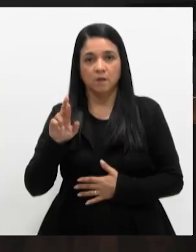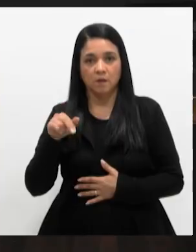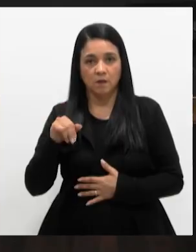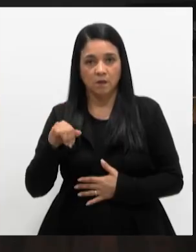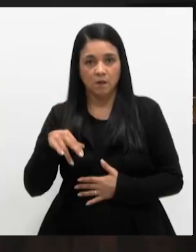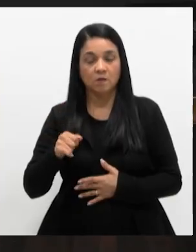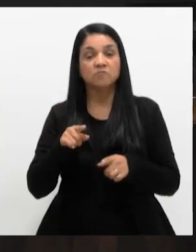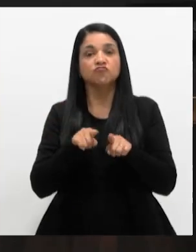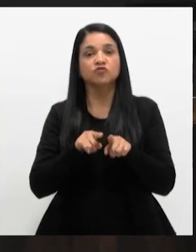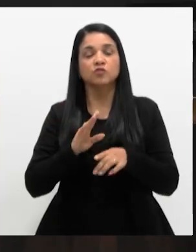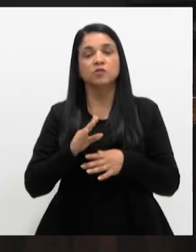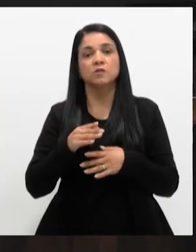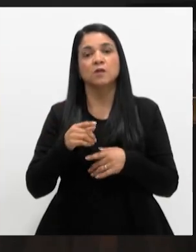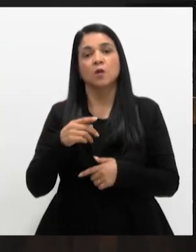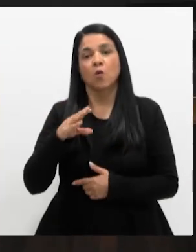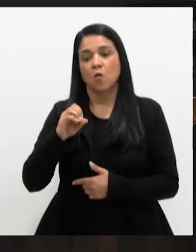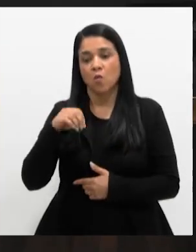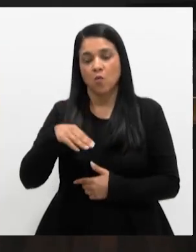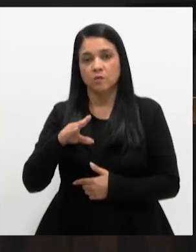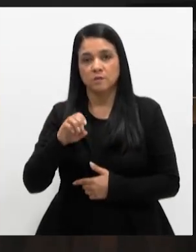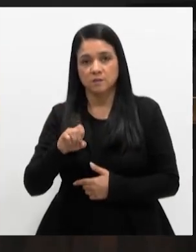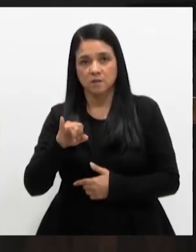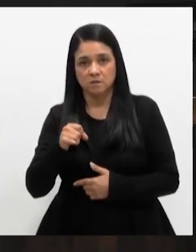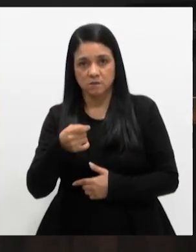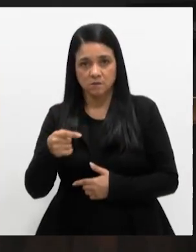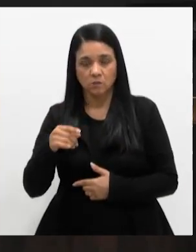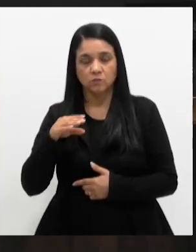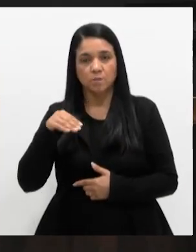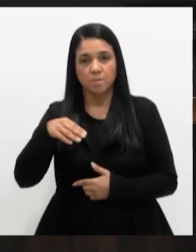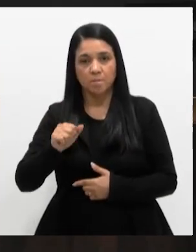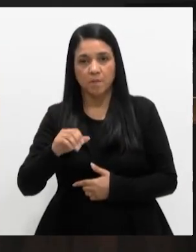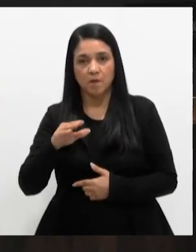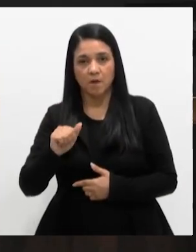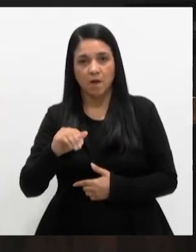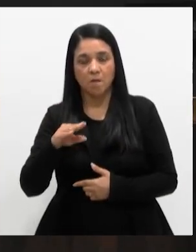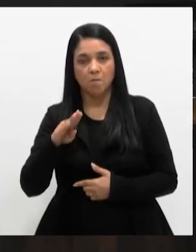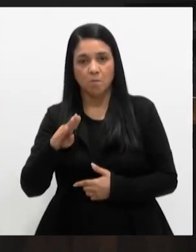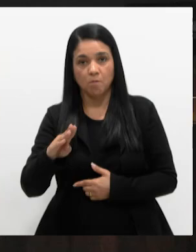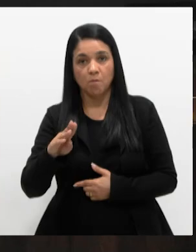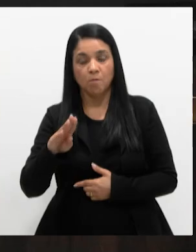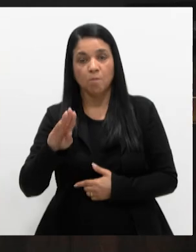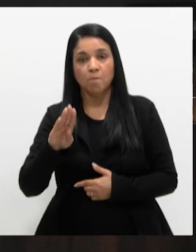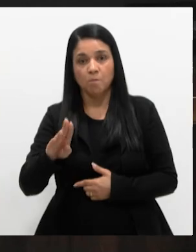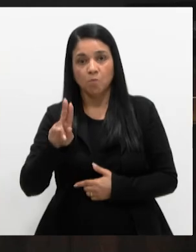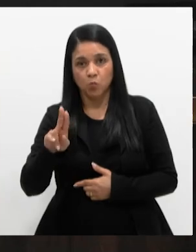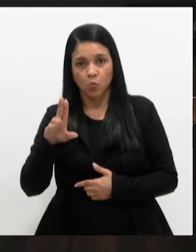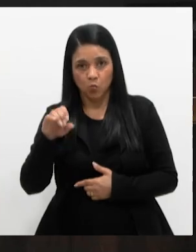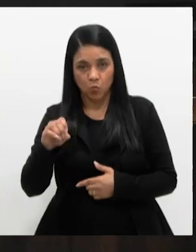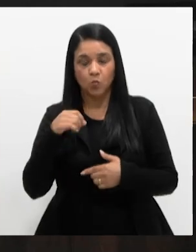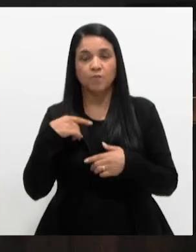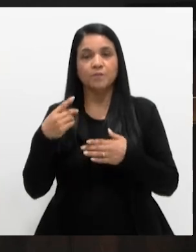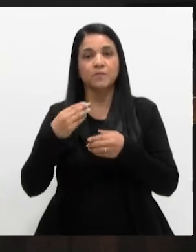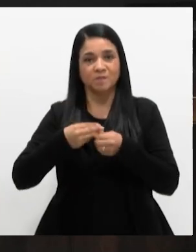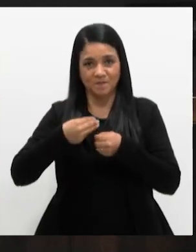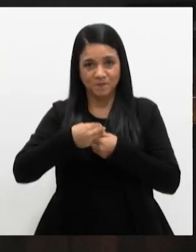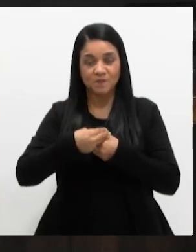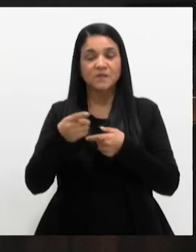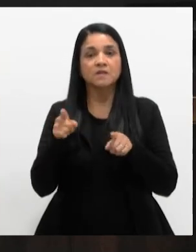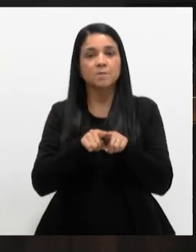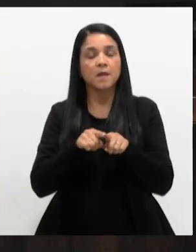forte abraço, sejam bem-vindos ao Parlamento do Estado do Rio de Janeiro. A deputada Marina, do MST, nossa querida